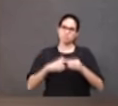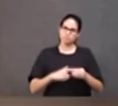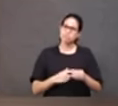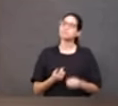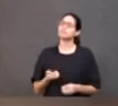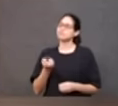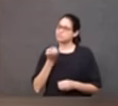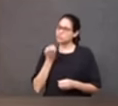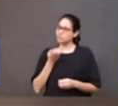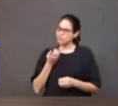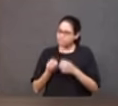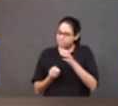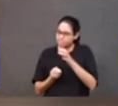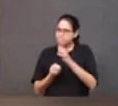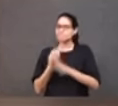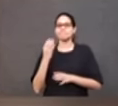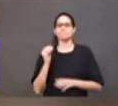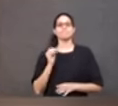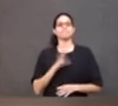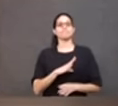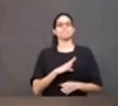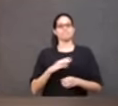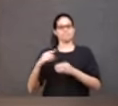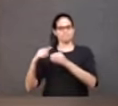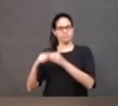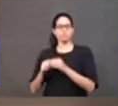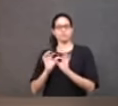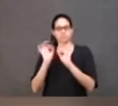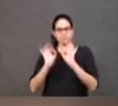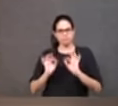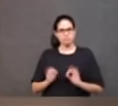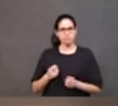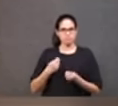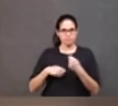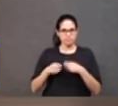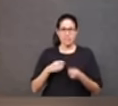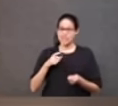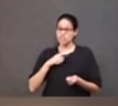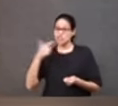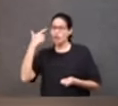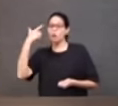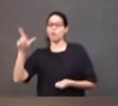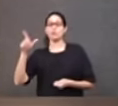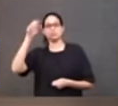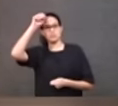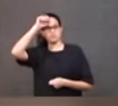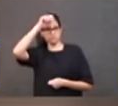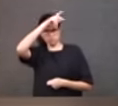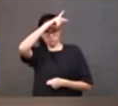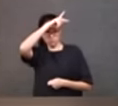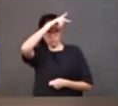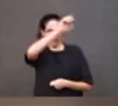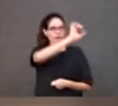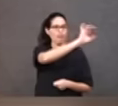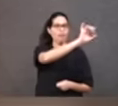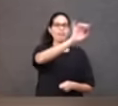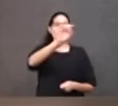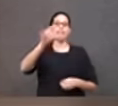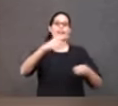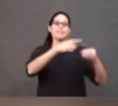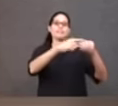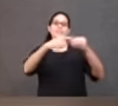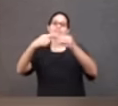criada, conforme nossa proposta, tenhamos 4 subprefeituras, uma em cada cidade, para que a gente